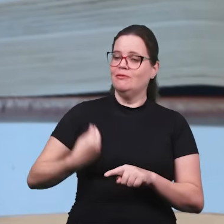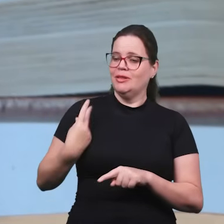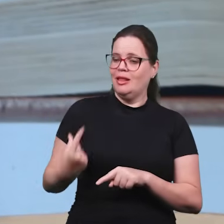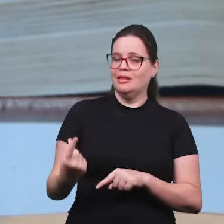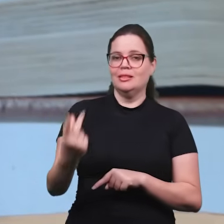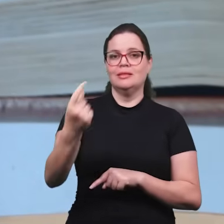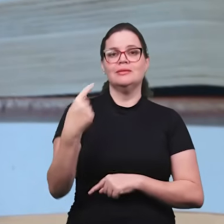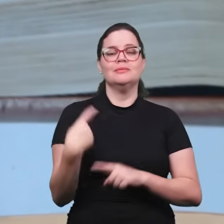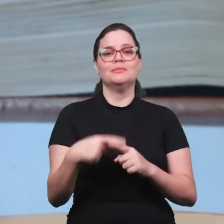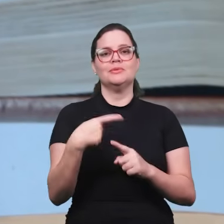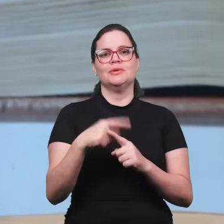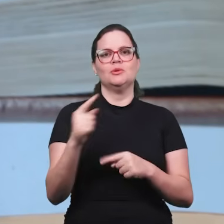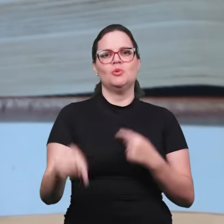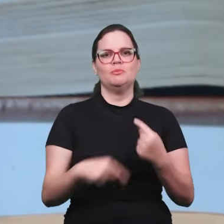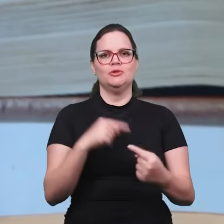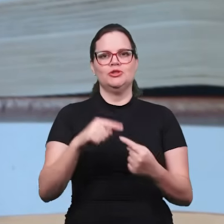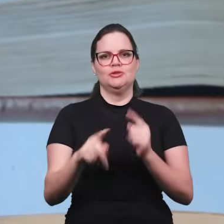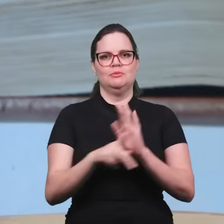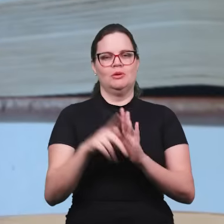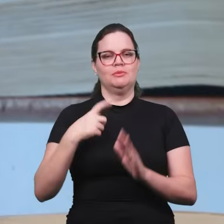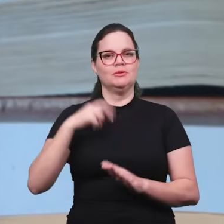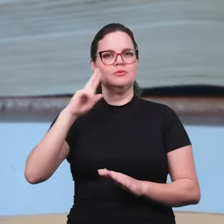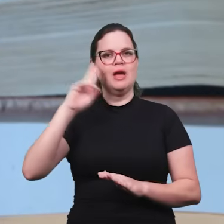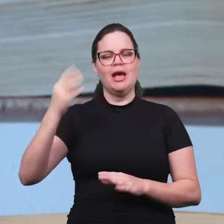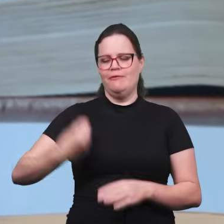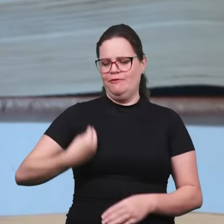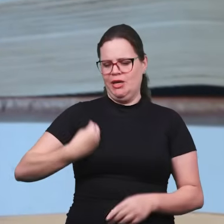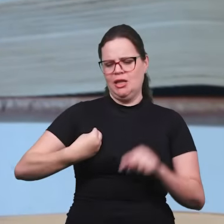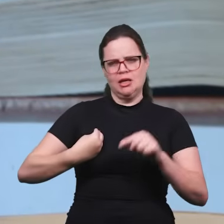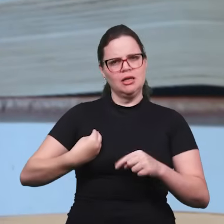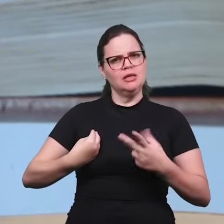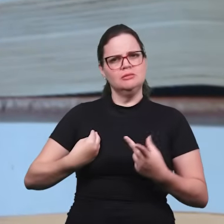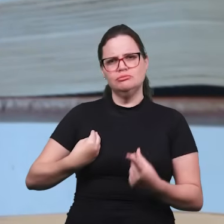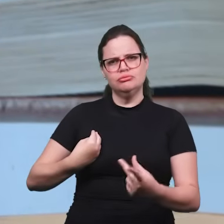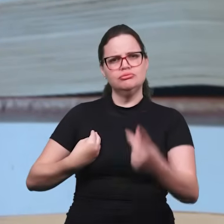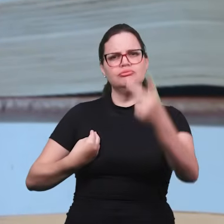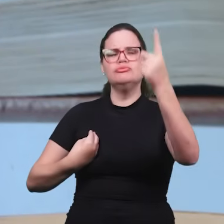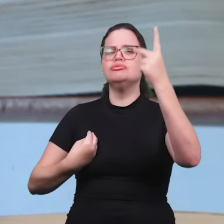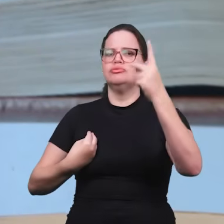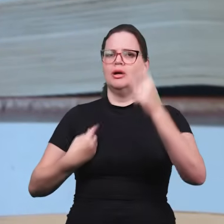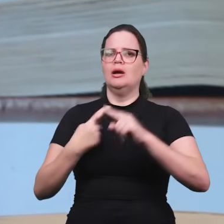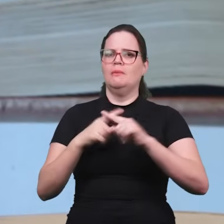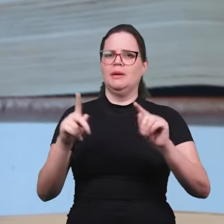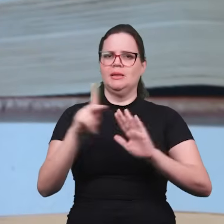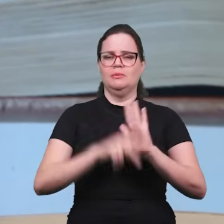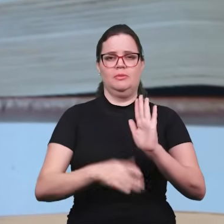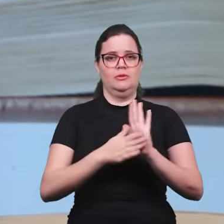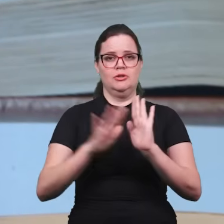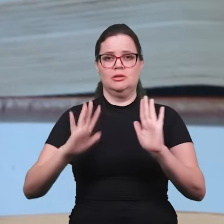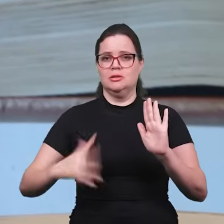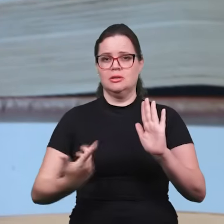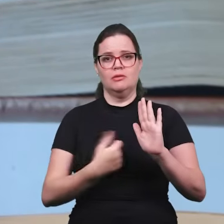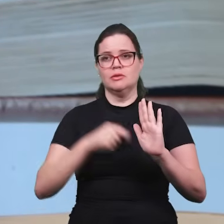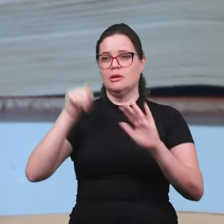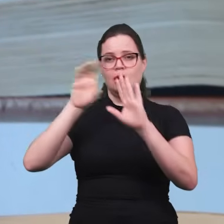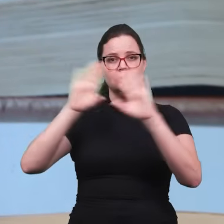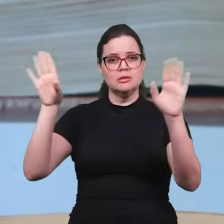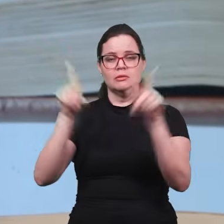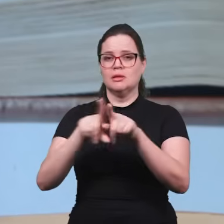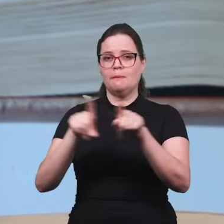Senhor é nos dar uma vida abundante, é nos abençoar, mas o Senhor tem um projeto de salvação. né? Então, quando